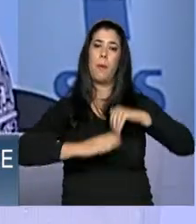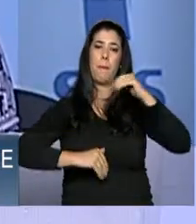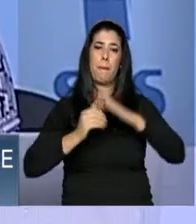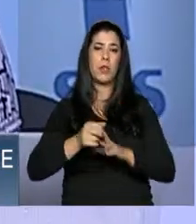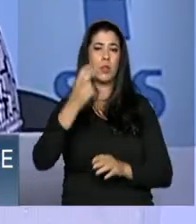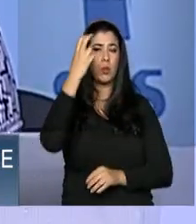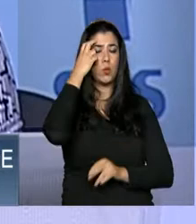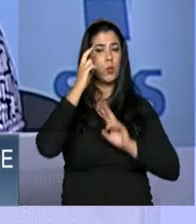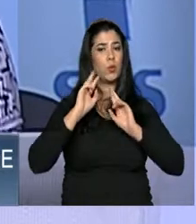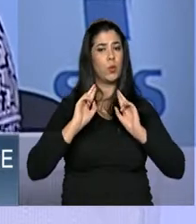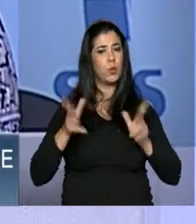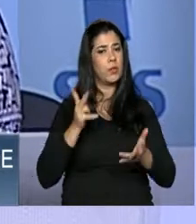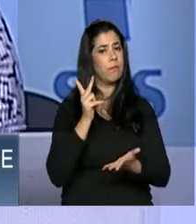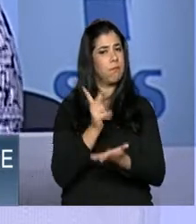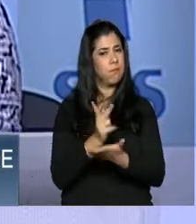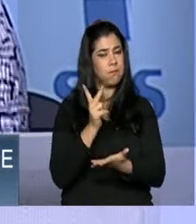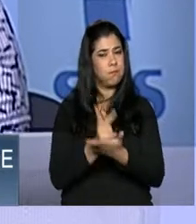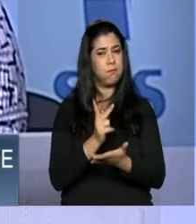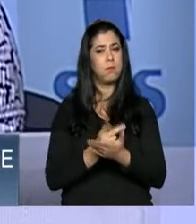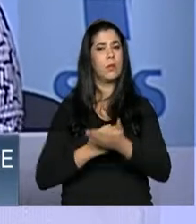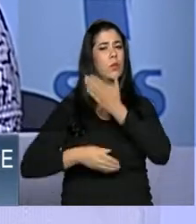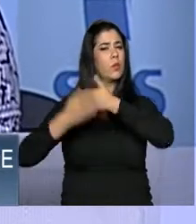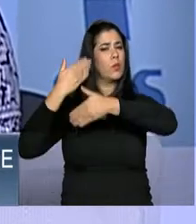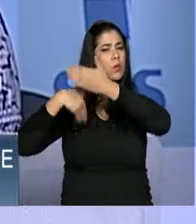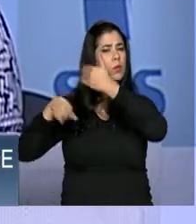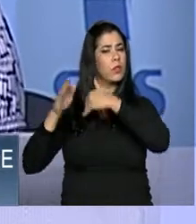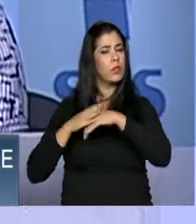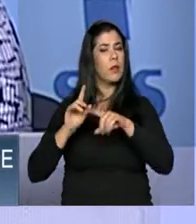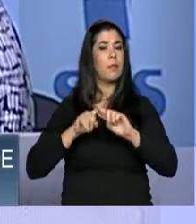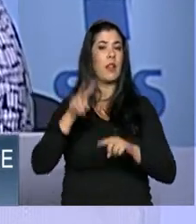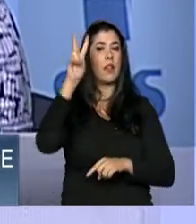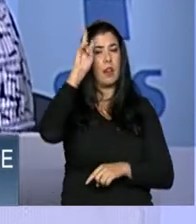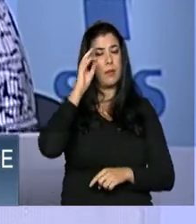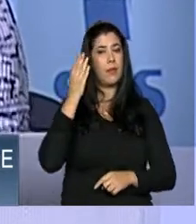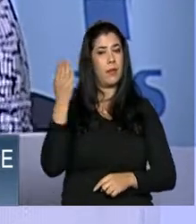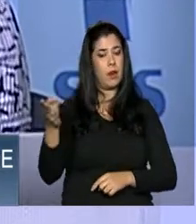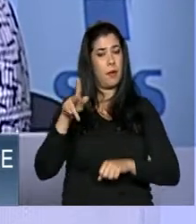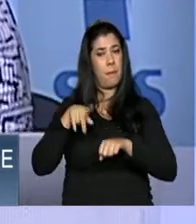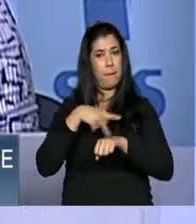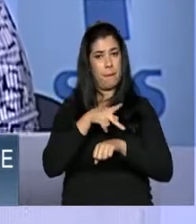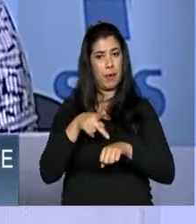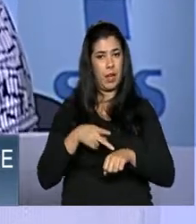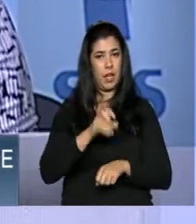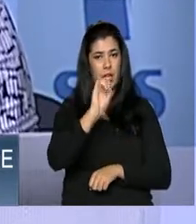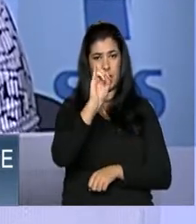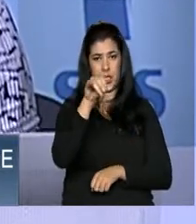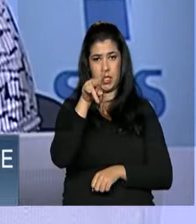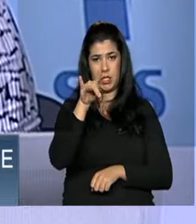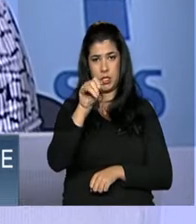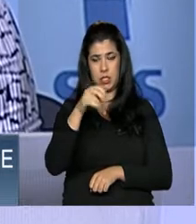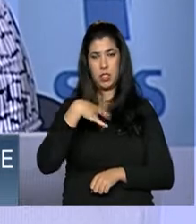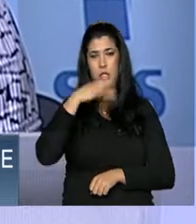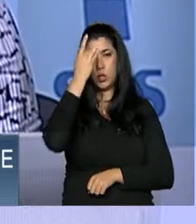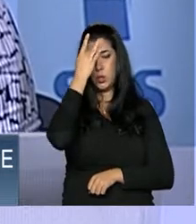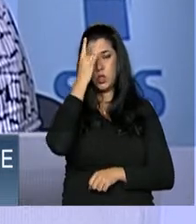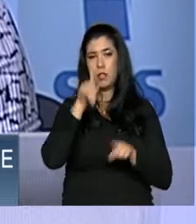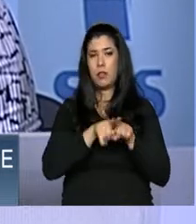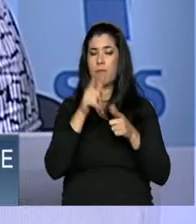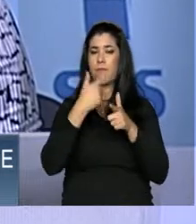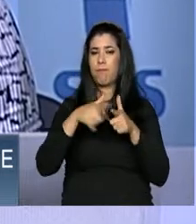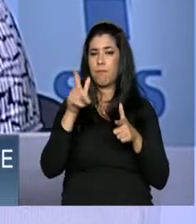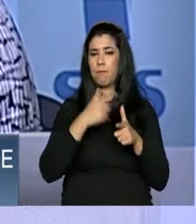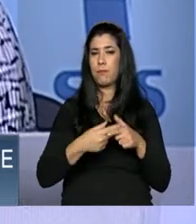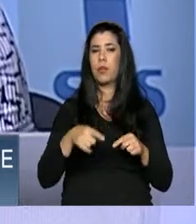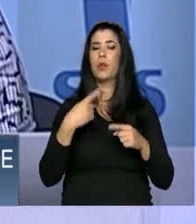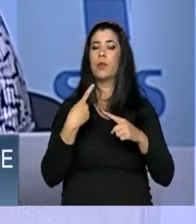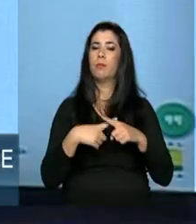mantém, mas também lembrando que na Índia ainda temos problemas de desnutrição. A